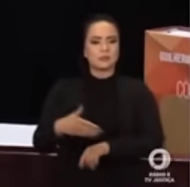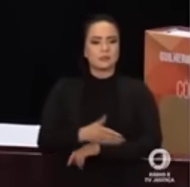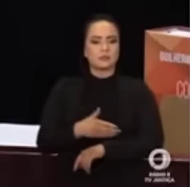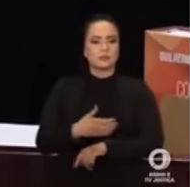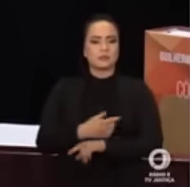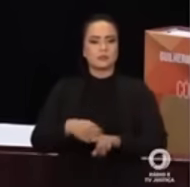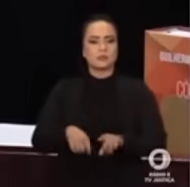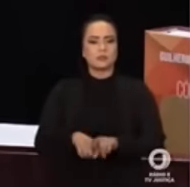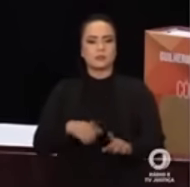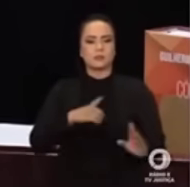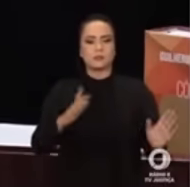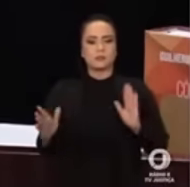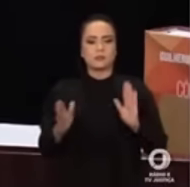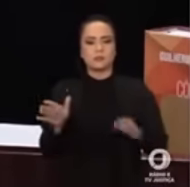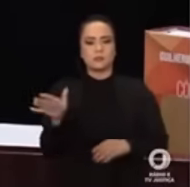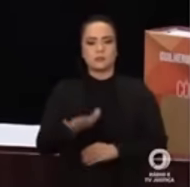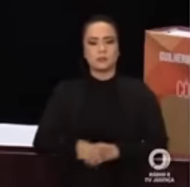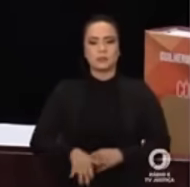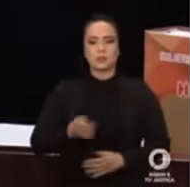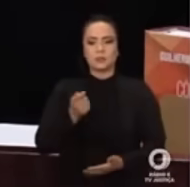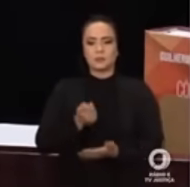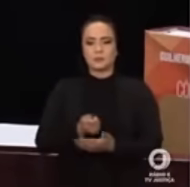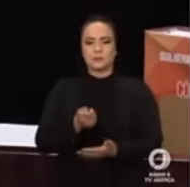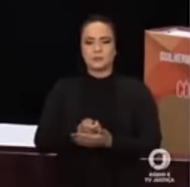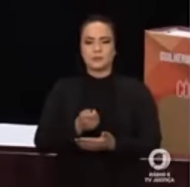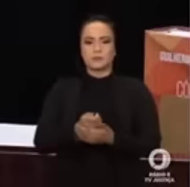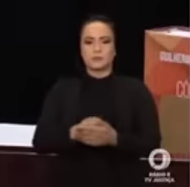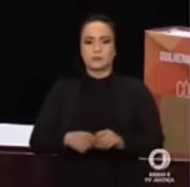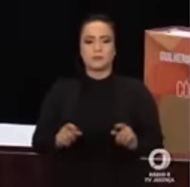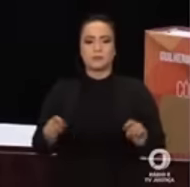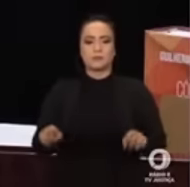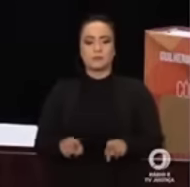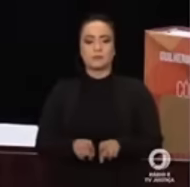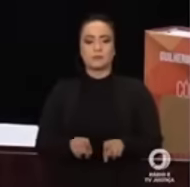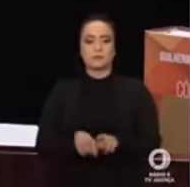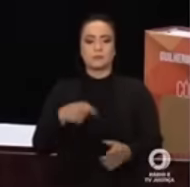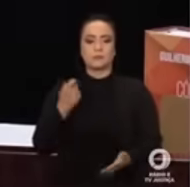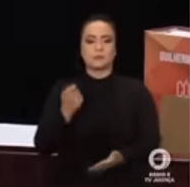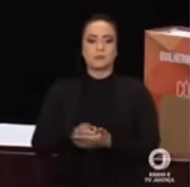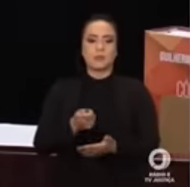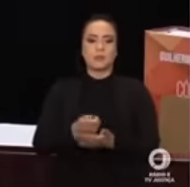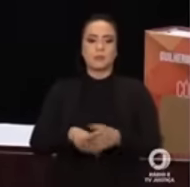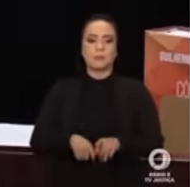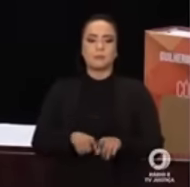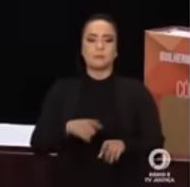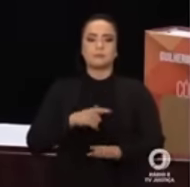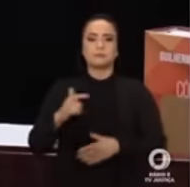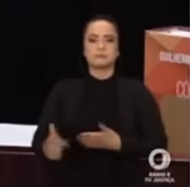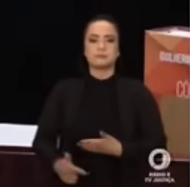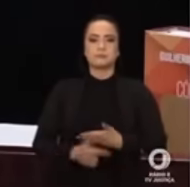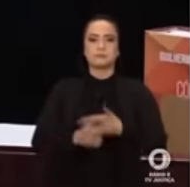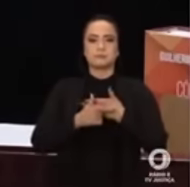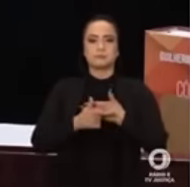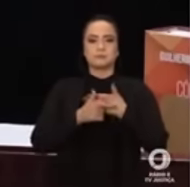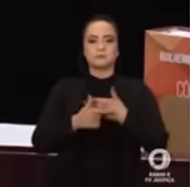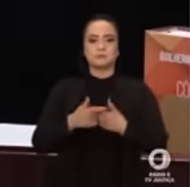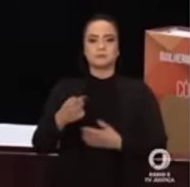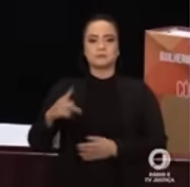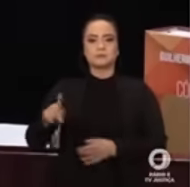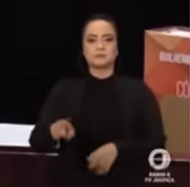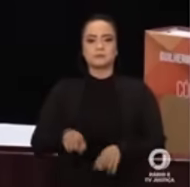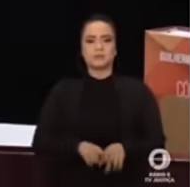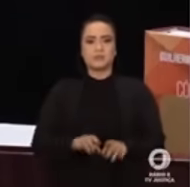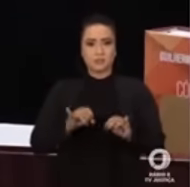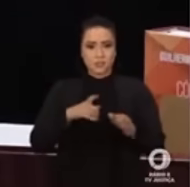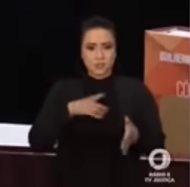advogados e que estavam cumprindo o seu papel e cumprindo excelentemente o seu papel. Se tivesse havido um cerceamento